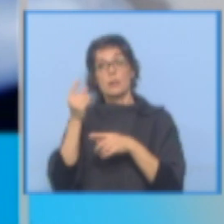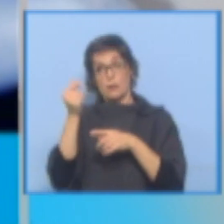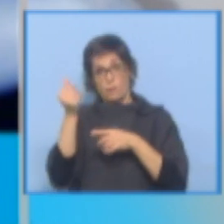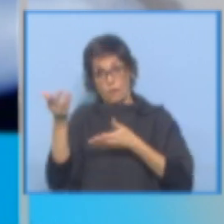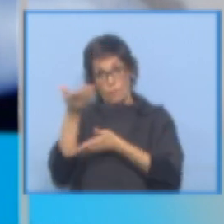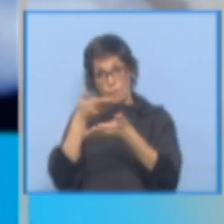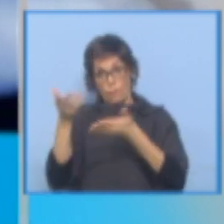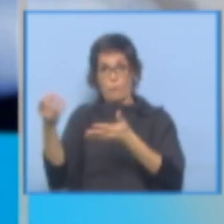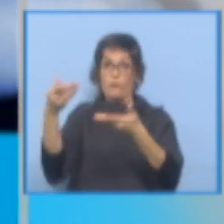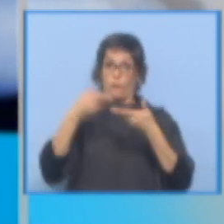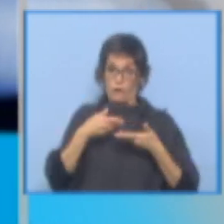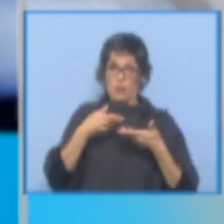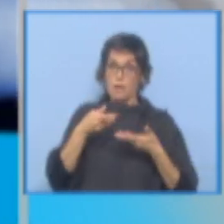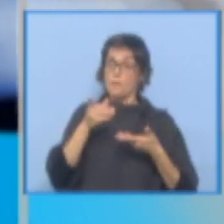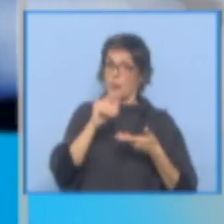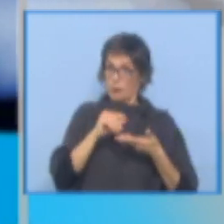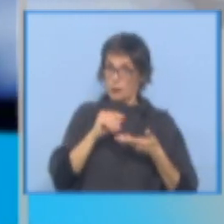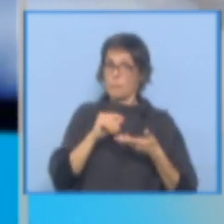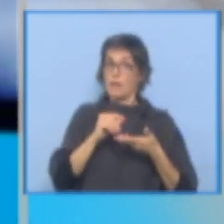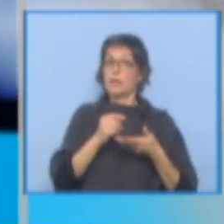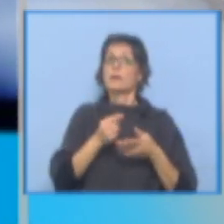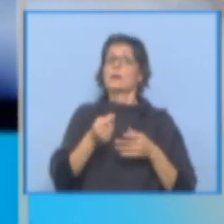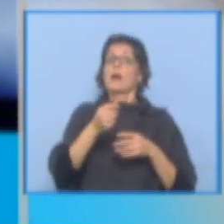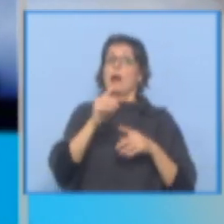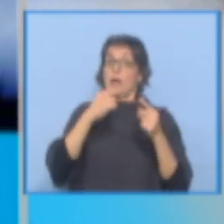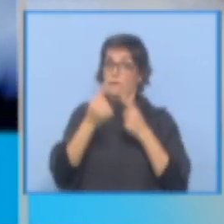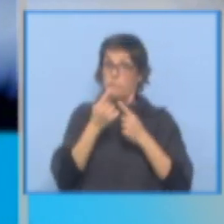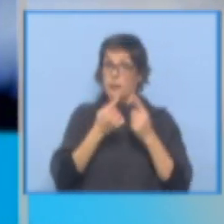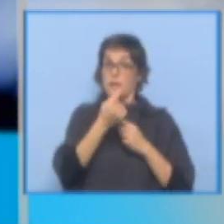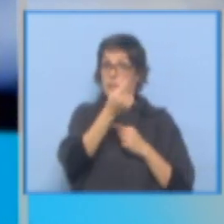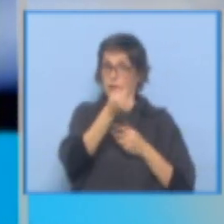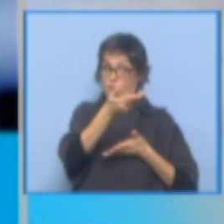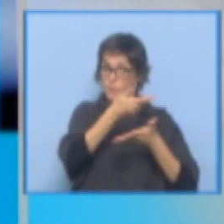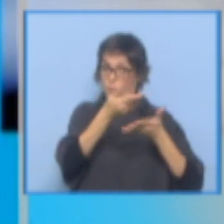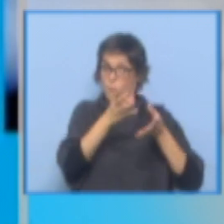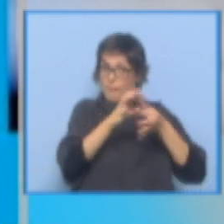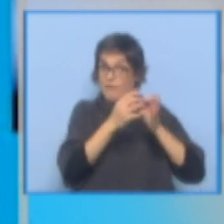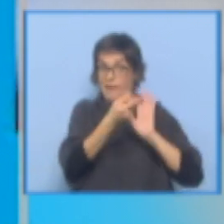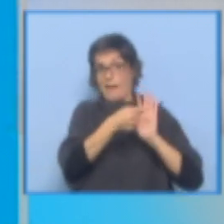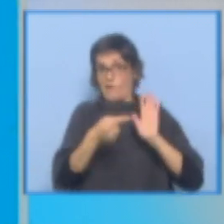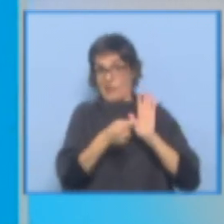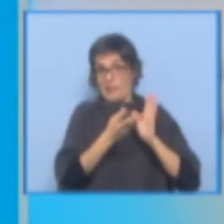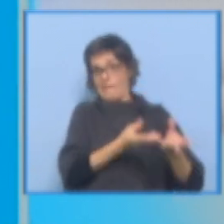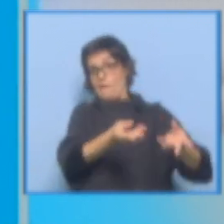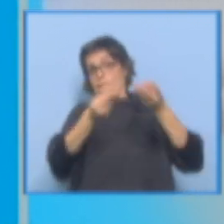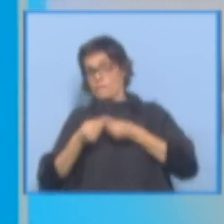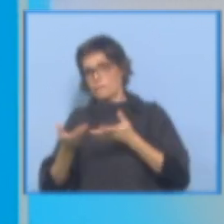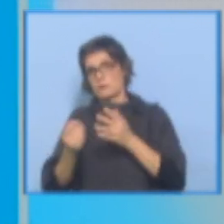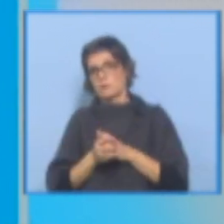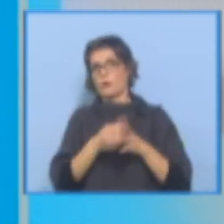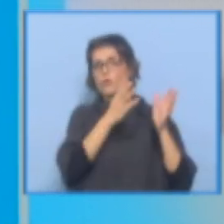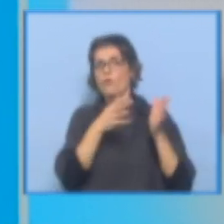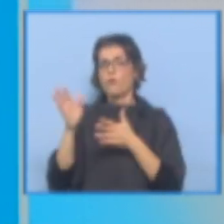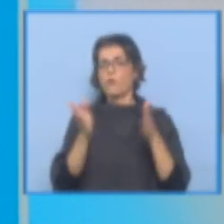aqui dentro, os maus ventos económicos vêm e estragam a coisa cá dentro, e também na justiça os maus ventos podem